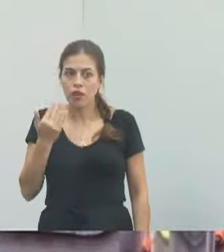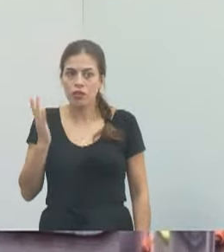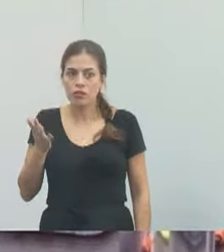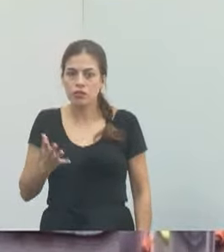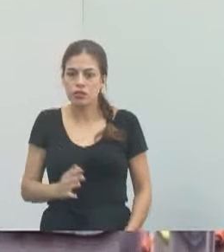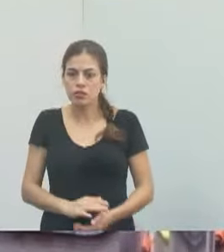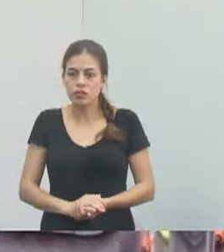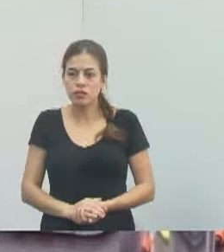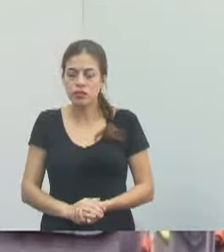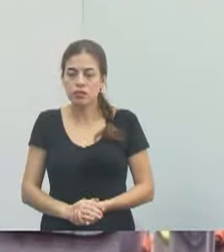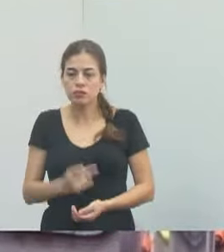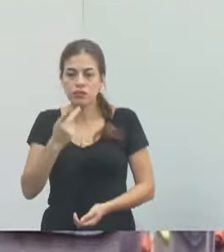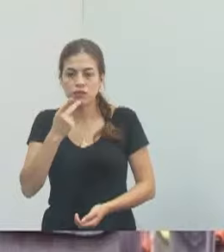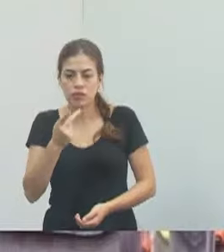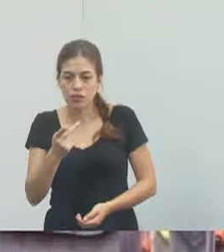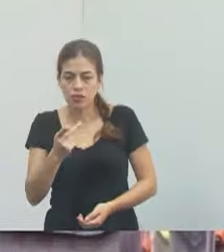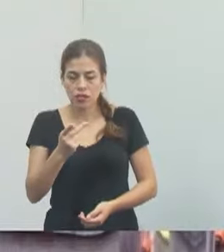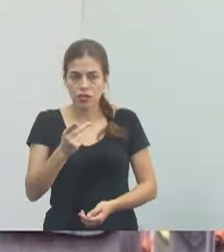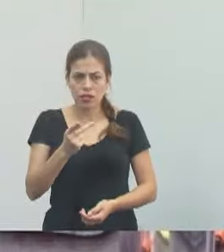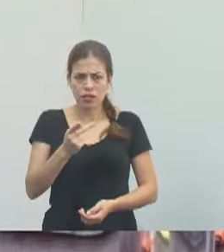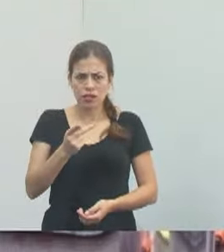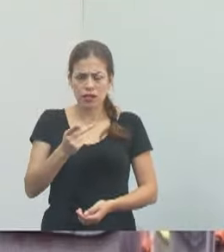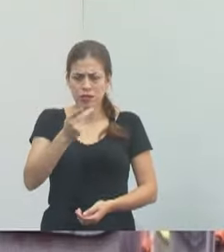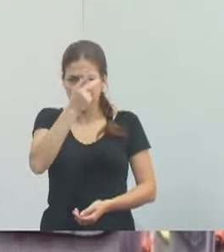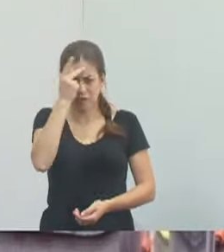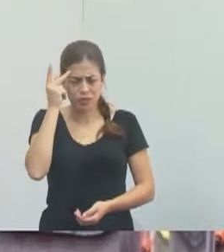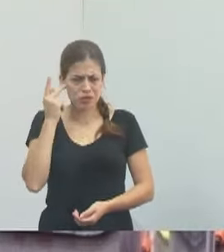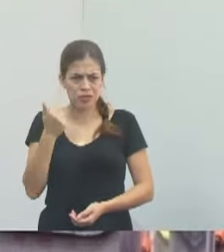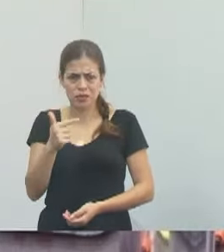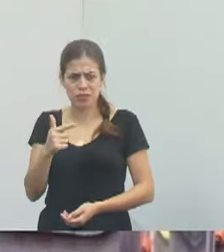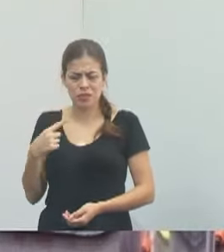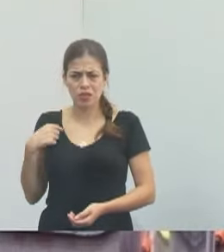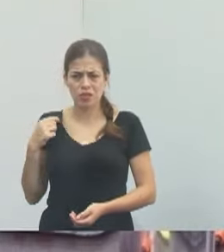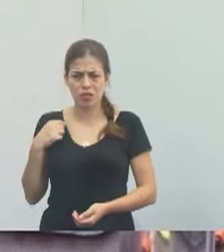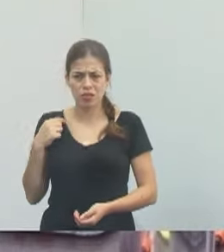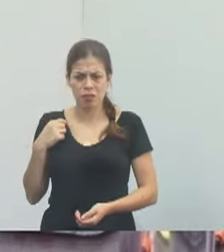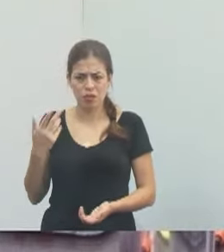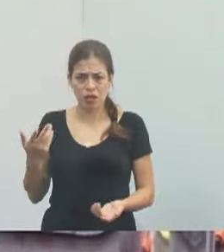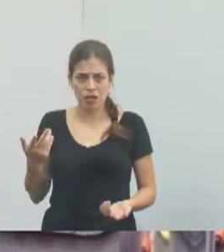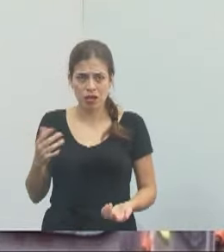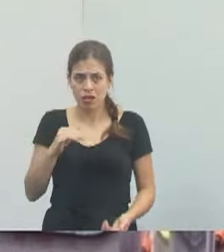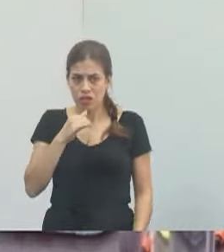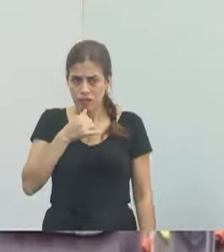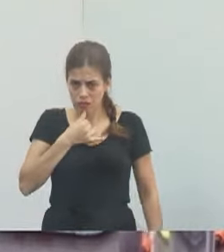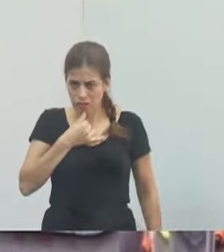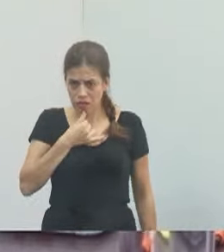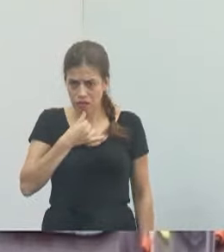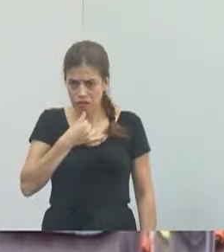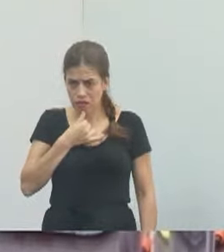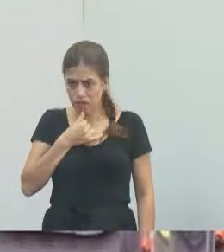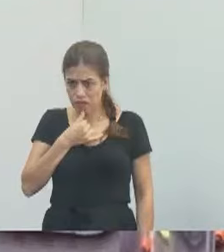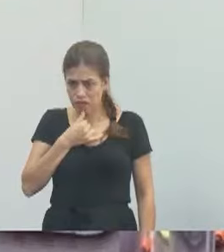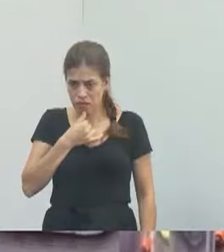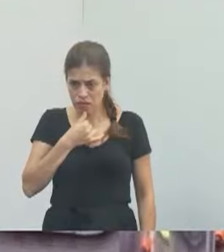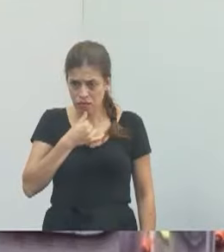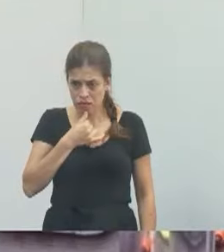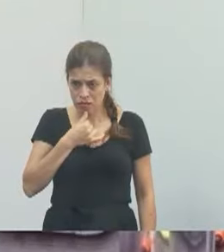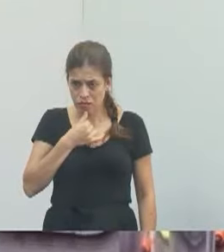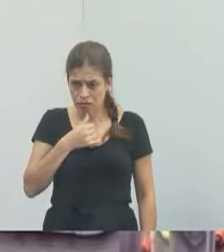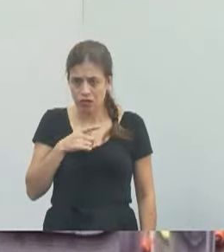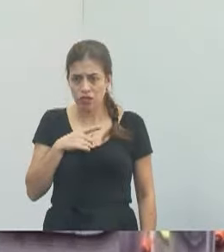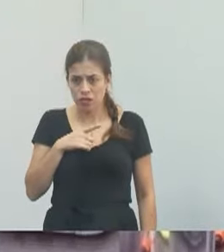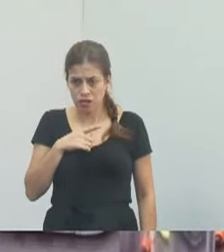tem gente que não tem que vestir na cidade decaria isso é muito triste acha que é uma cidade que não tem nada tem que vestir